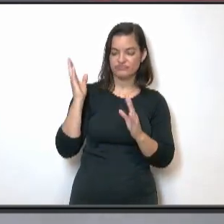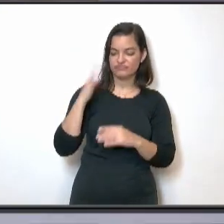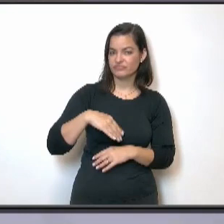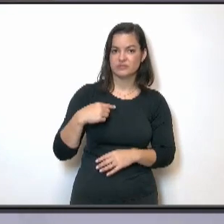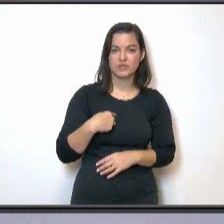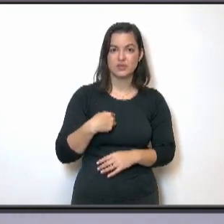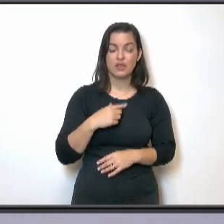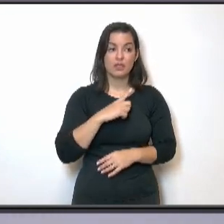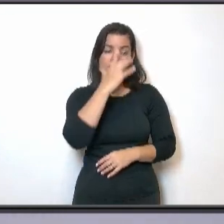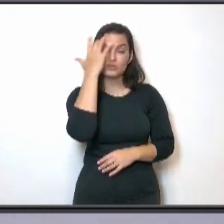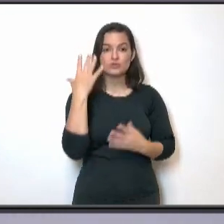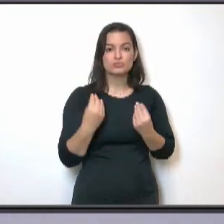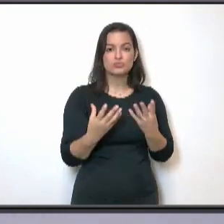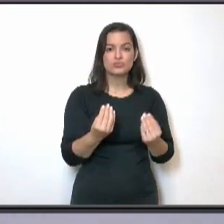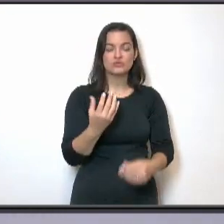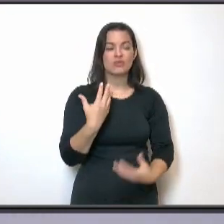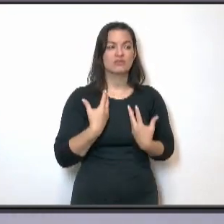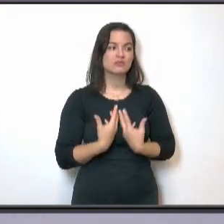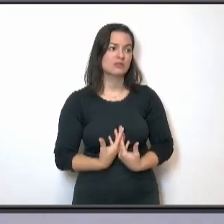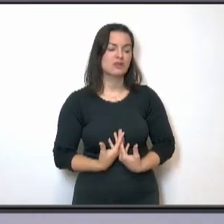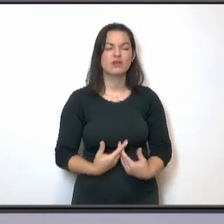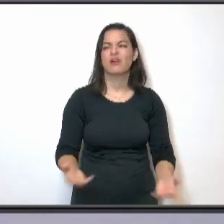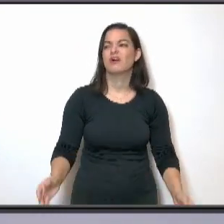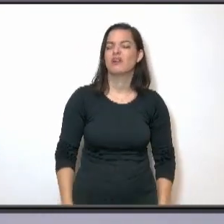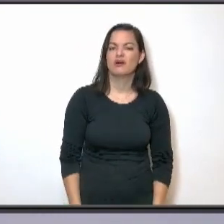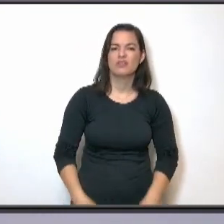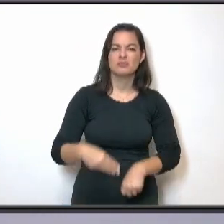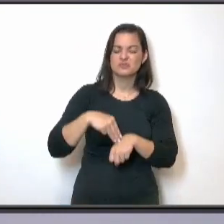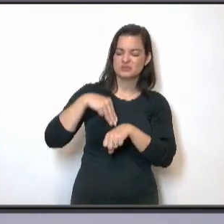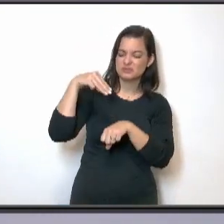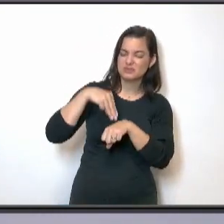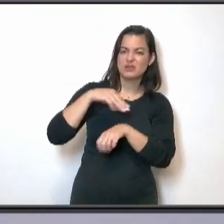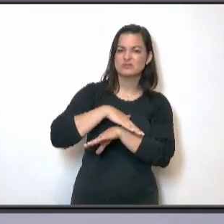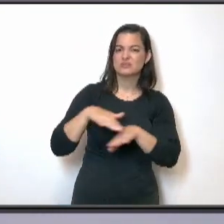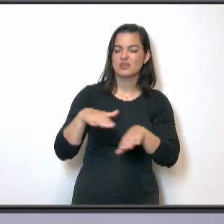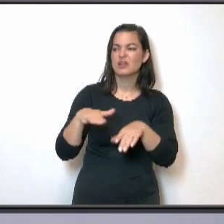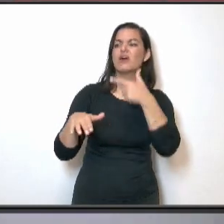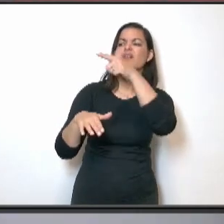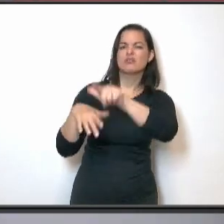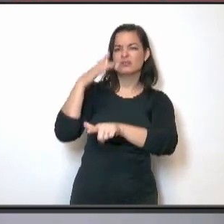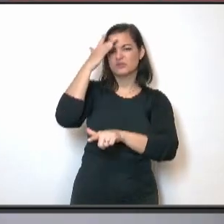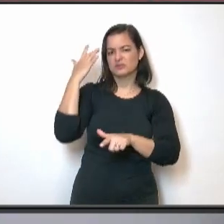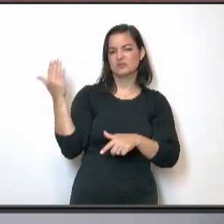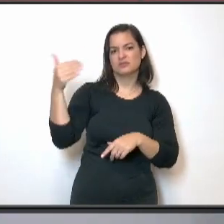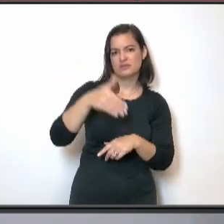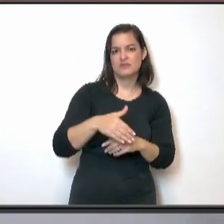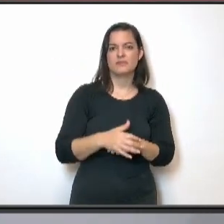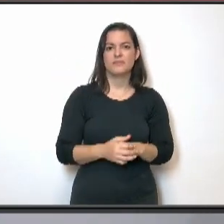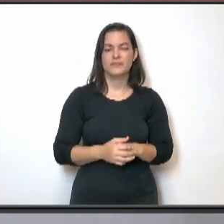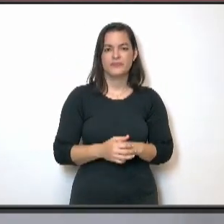cansada, tem gente dizendo: não, esse negócio de ministério eu já servi, agora é para outros.